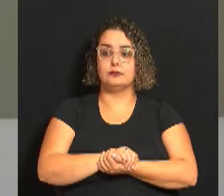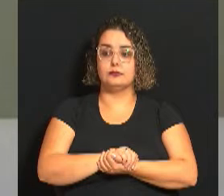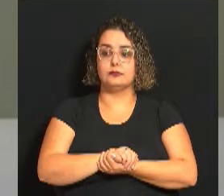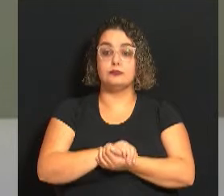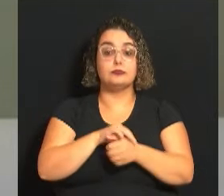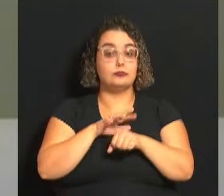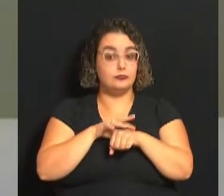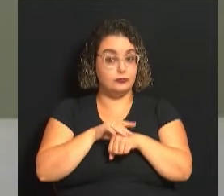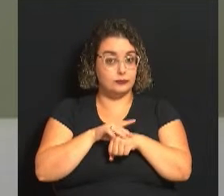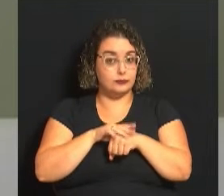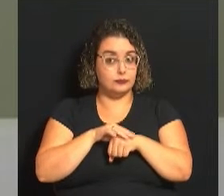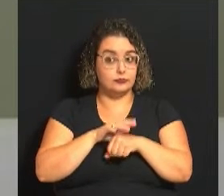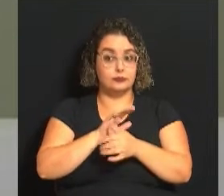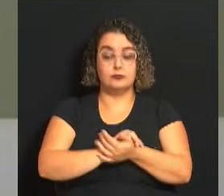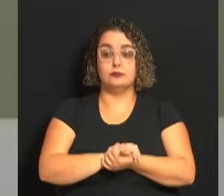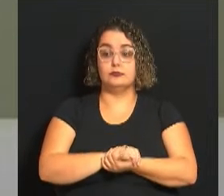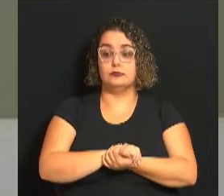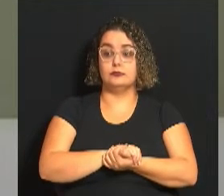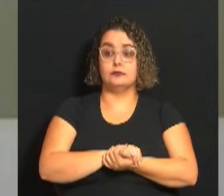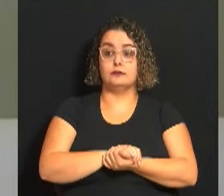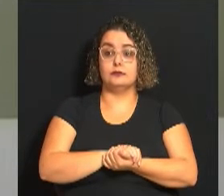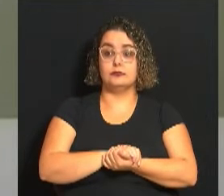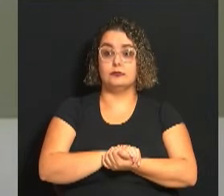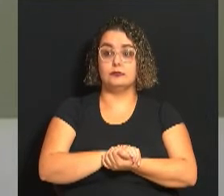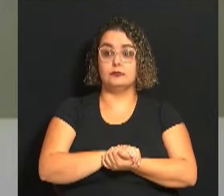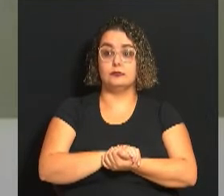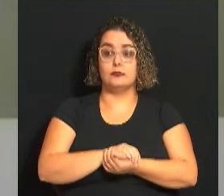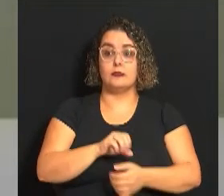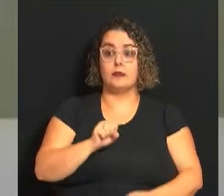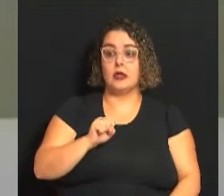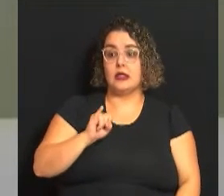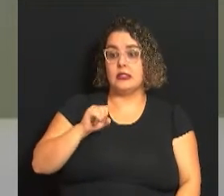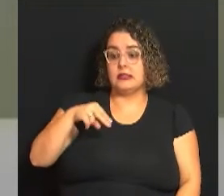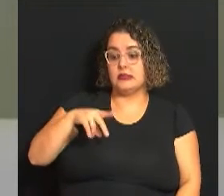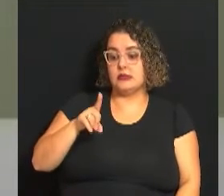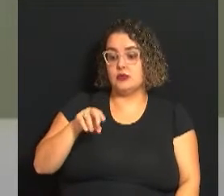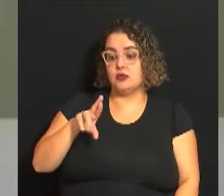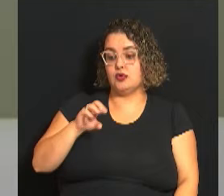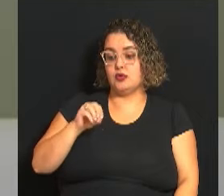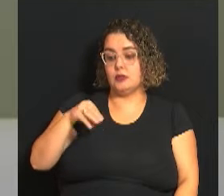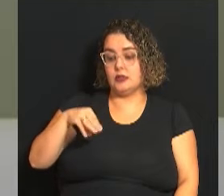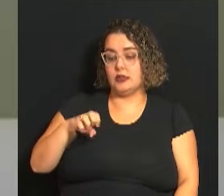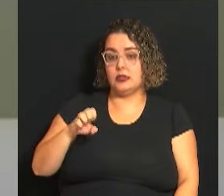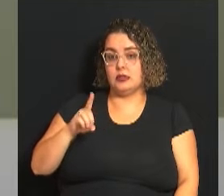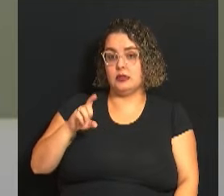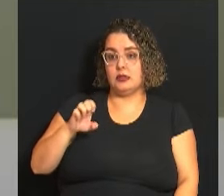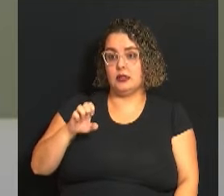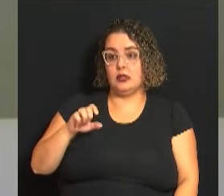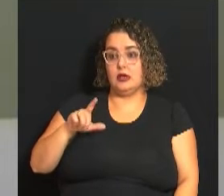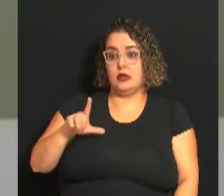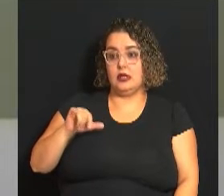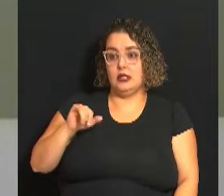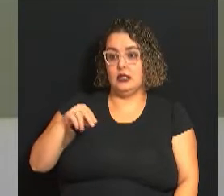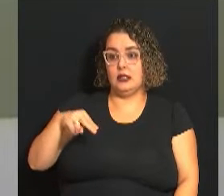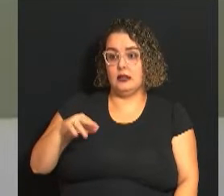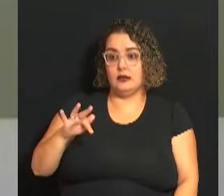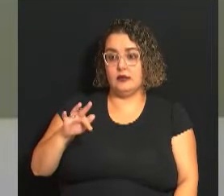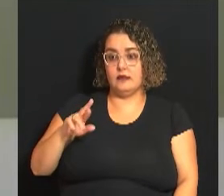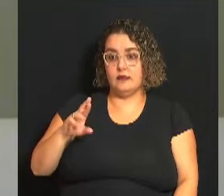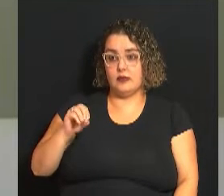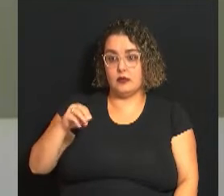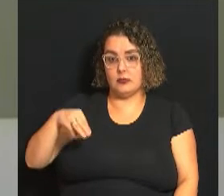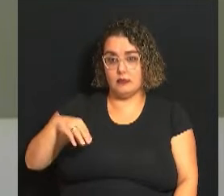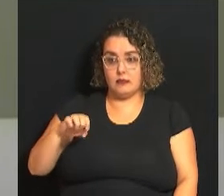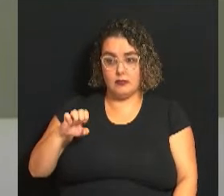doença, a síndrome de Lifromenia, ela é transmitida hereditariamente.